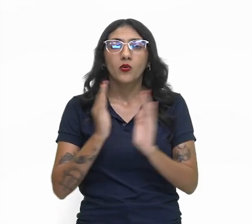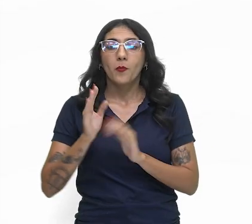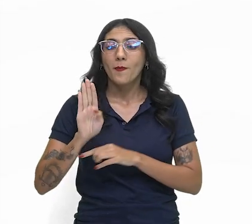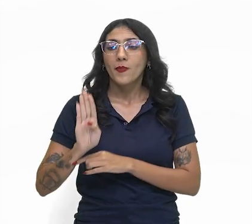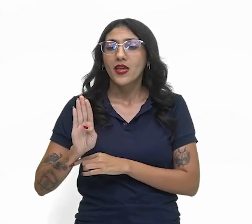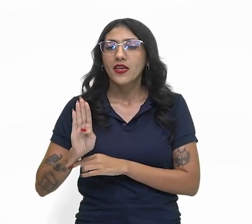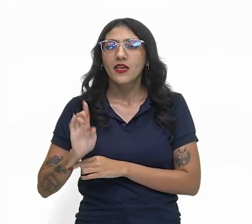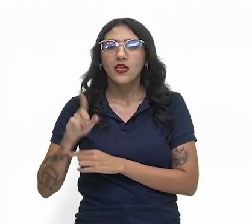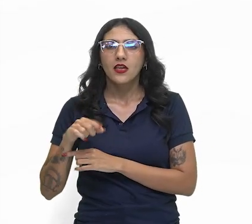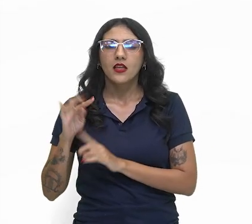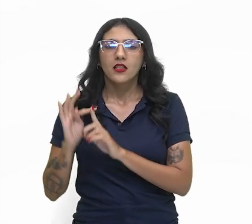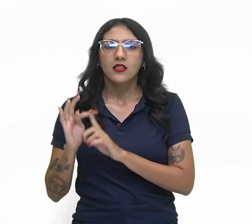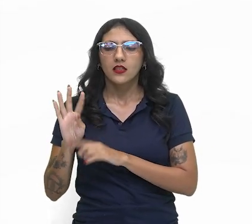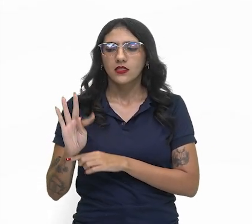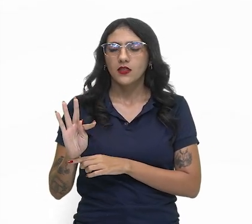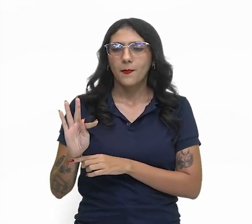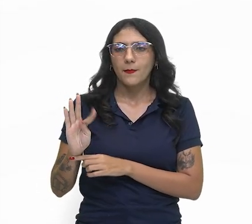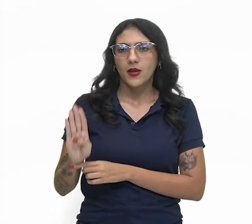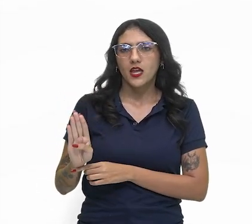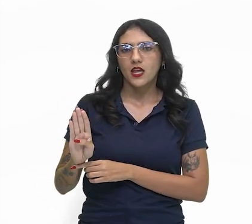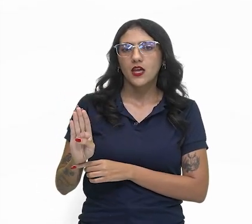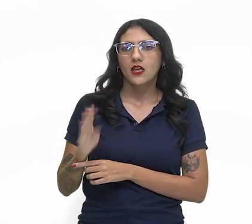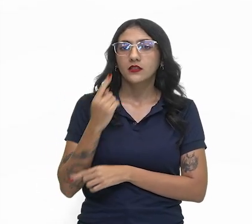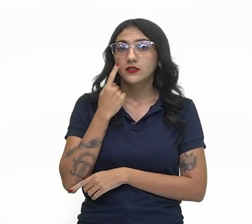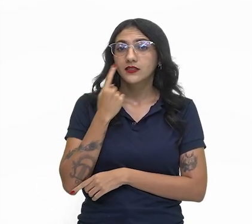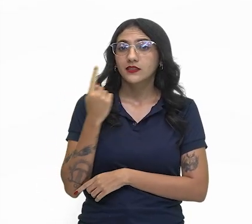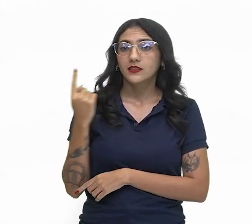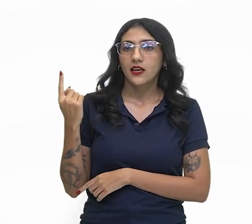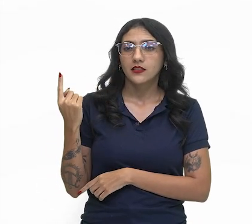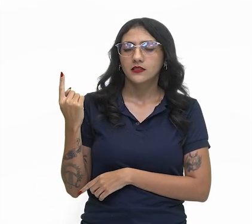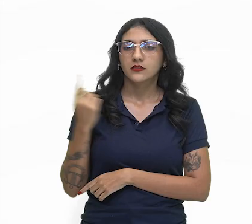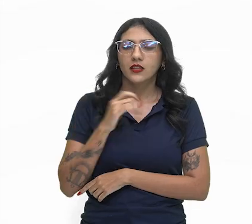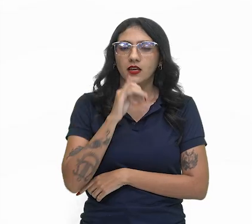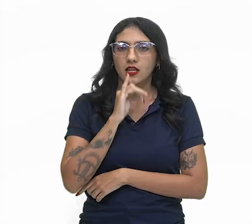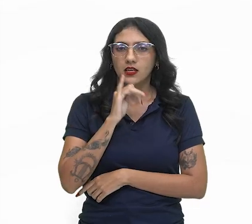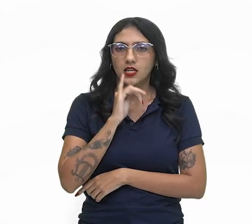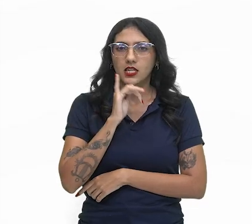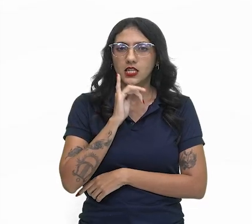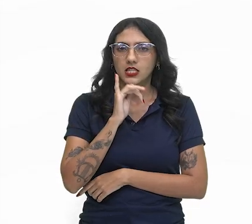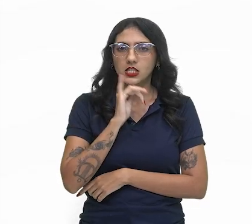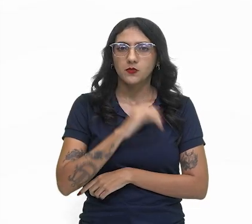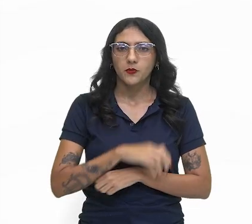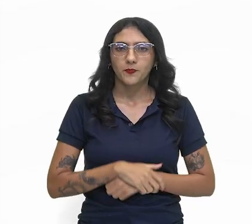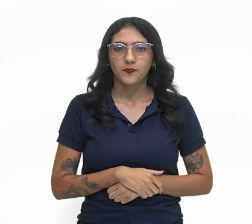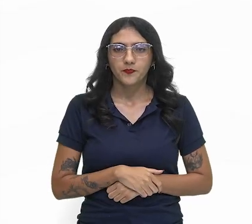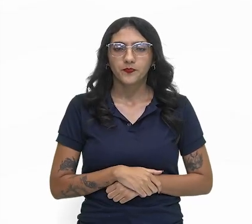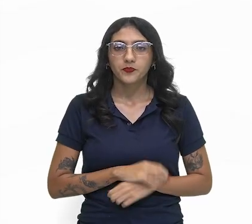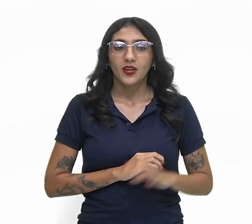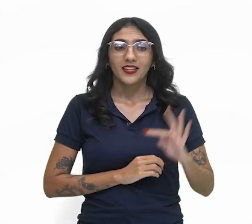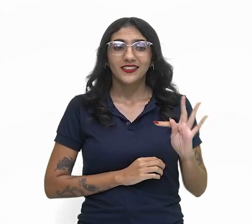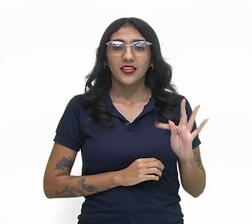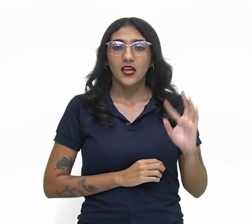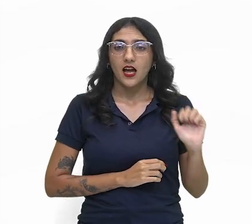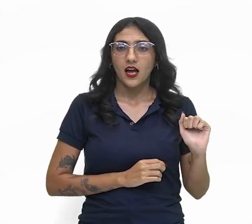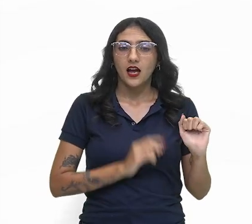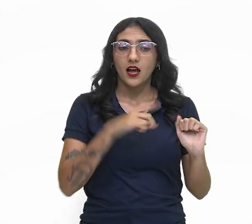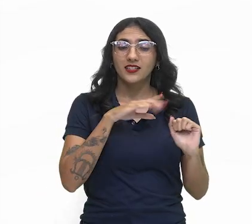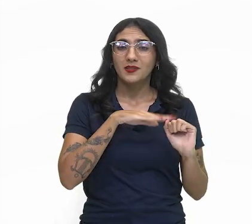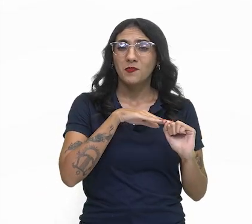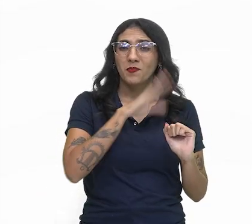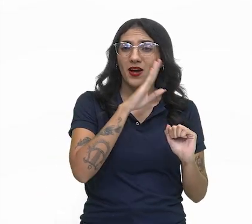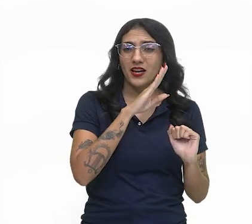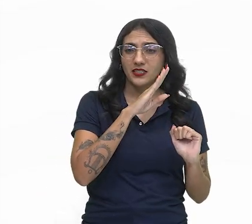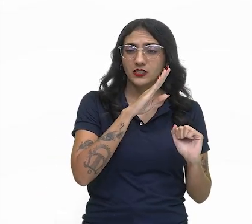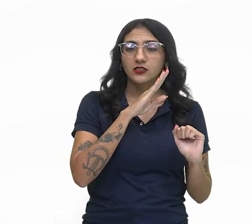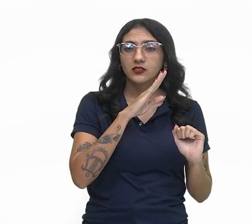tem uma temperatura TB. Nessa situação aqui, a temperatura do corpo A é maior que a